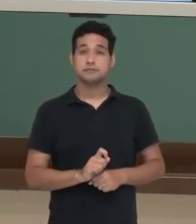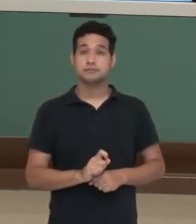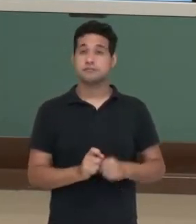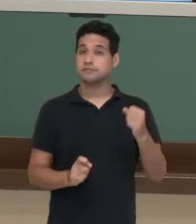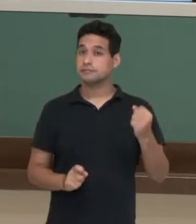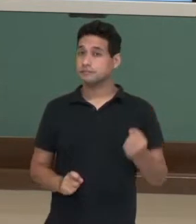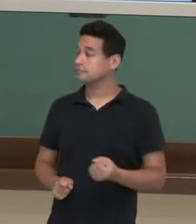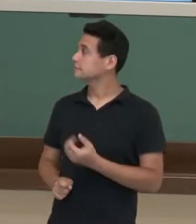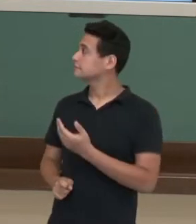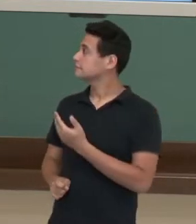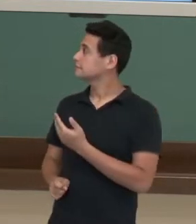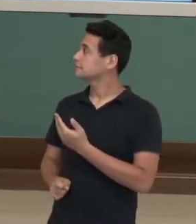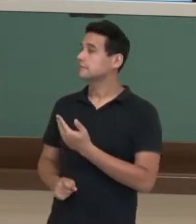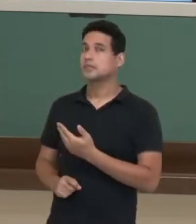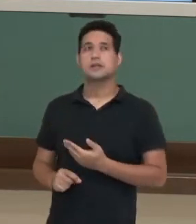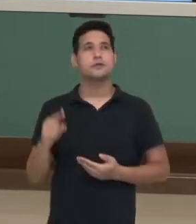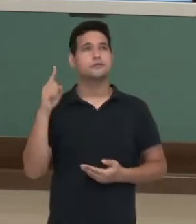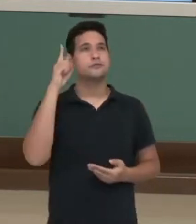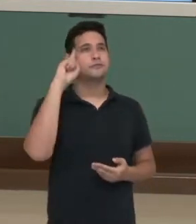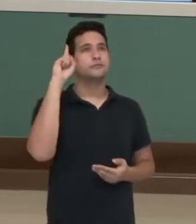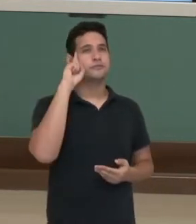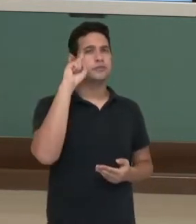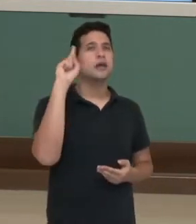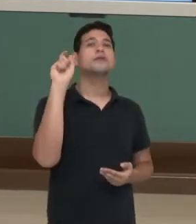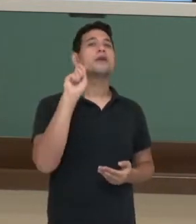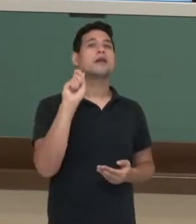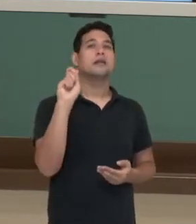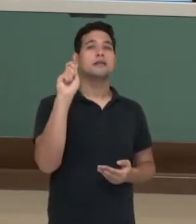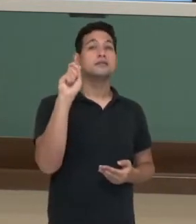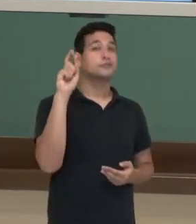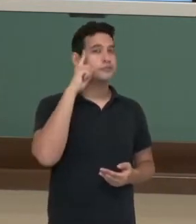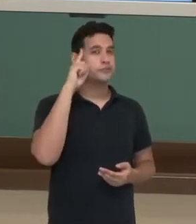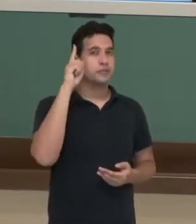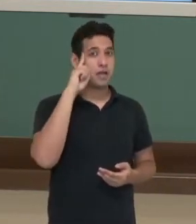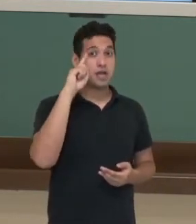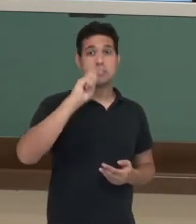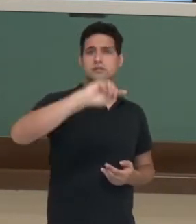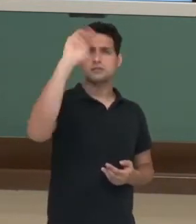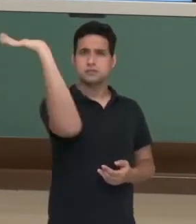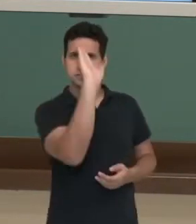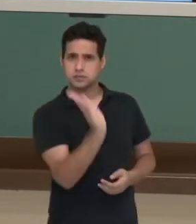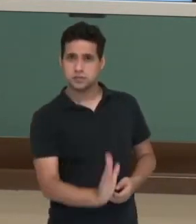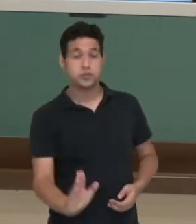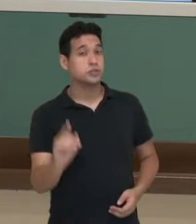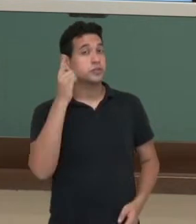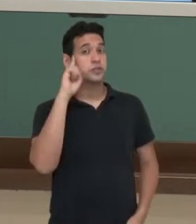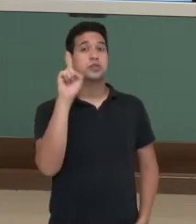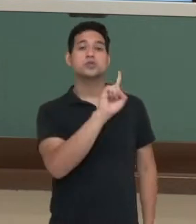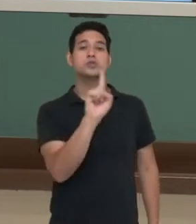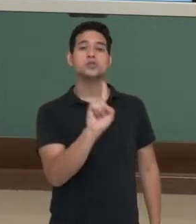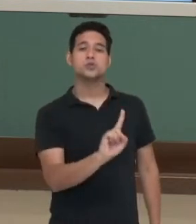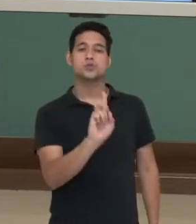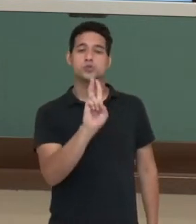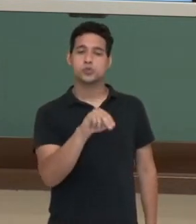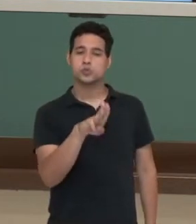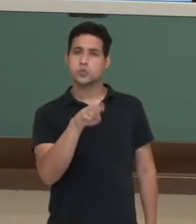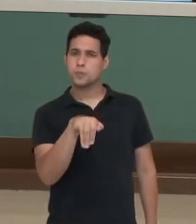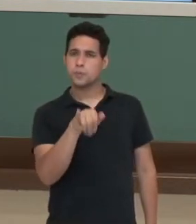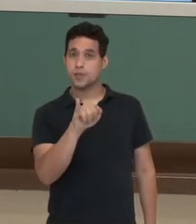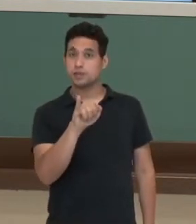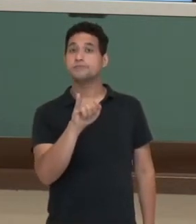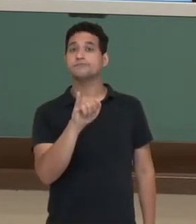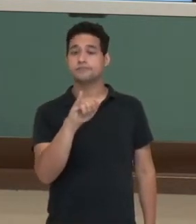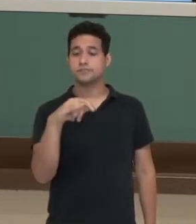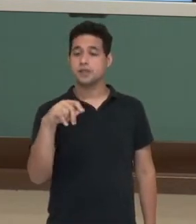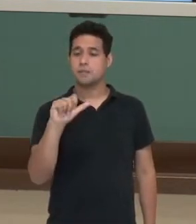Aqui, ó, é o Dia Nacional de Zumbi dos Palmares, 20 de novembro. Zumbi